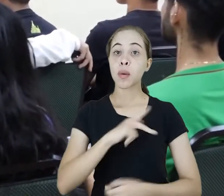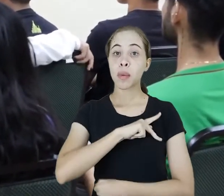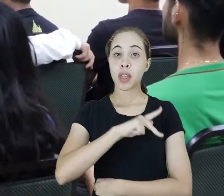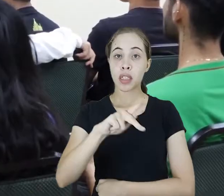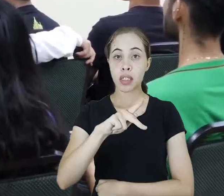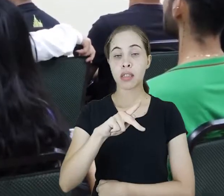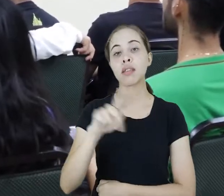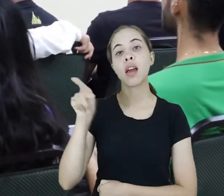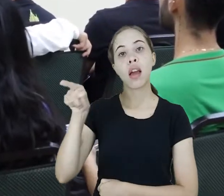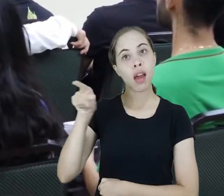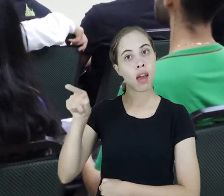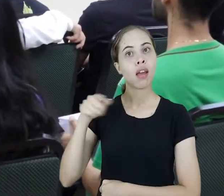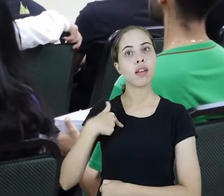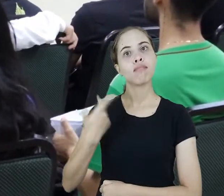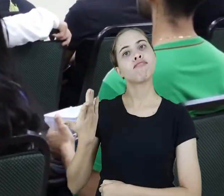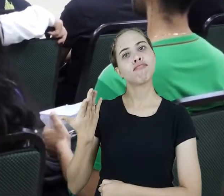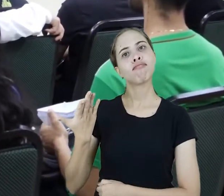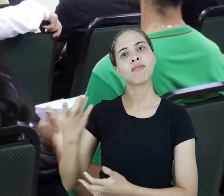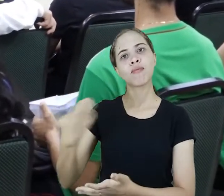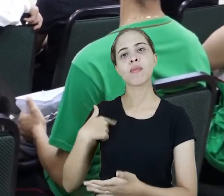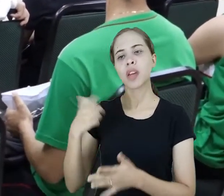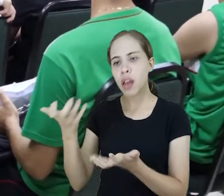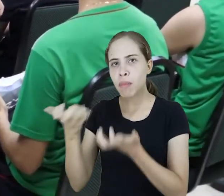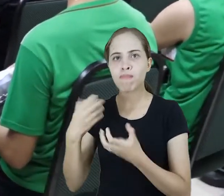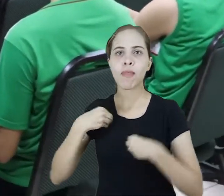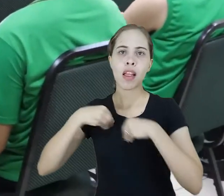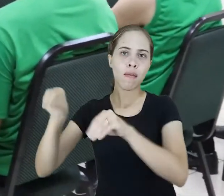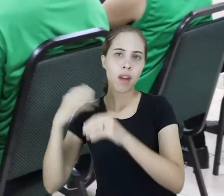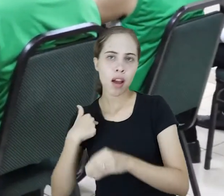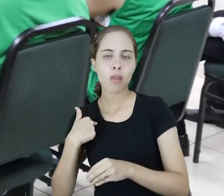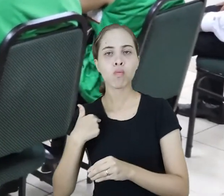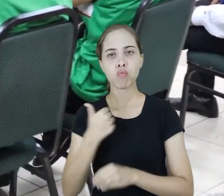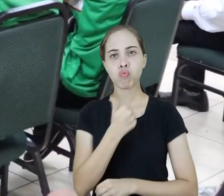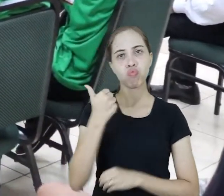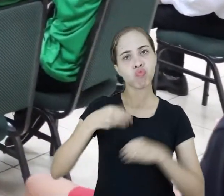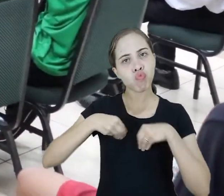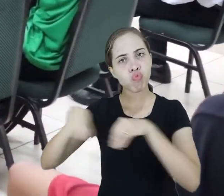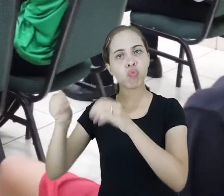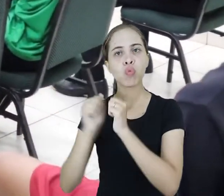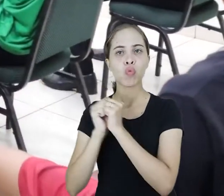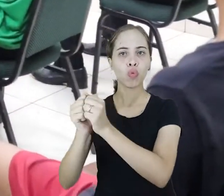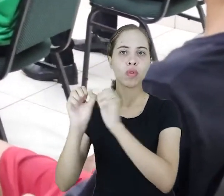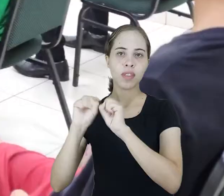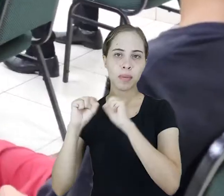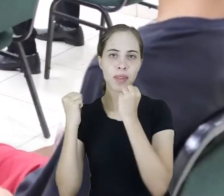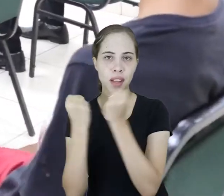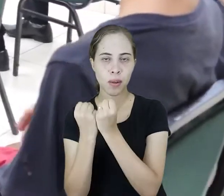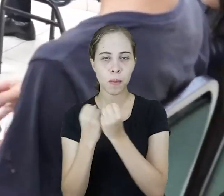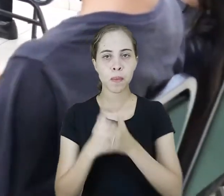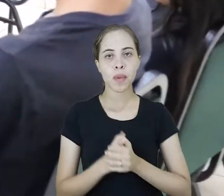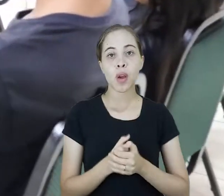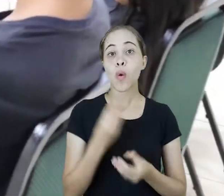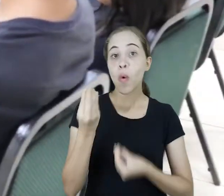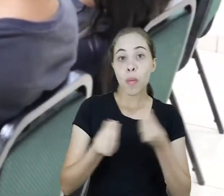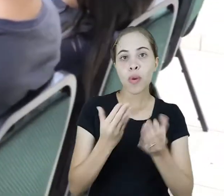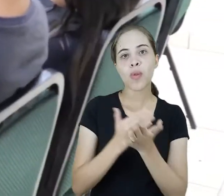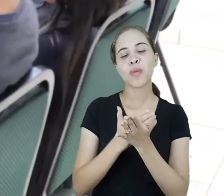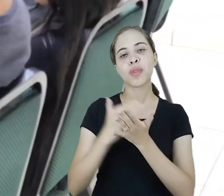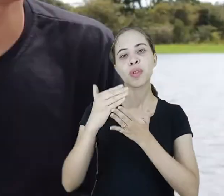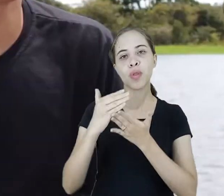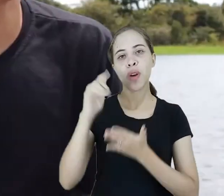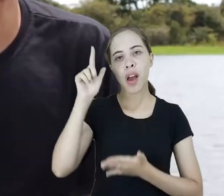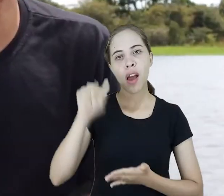Silva se prontificou de me levar à igreja no seminário. Foi através daí